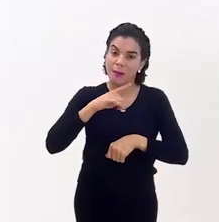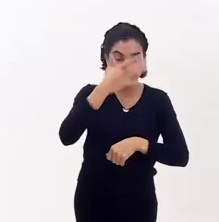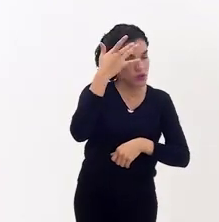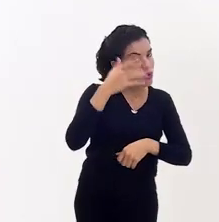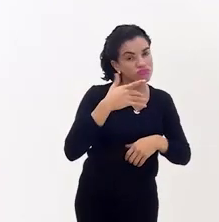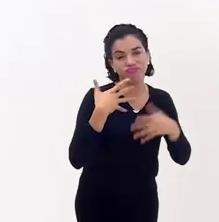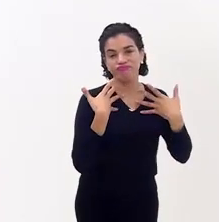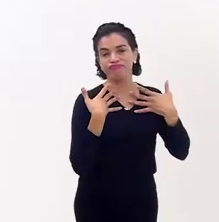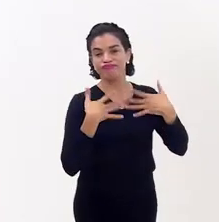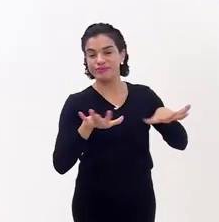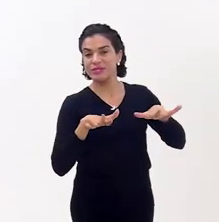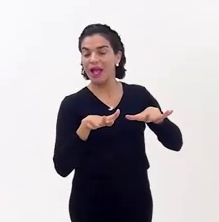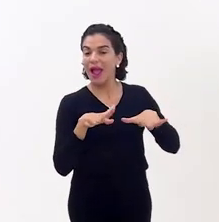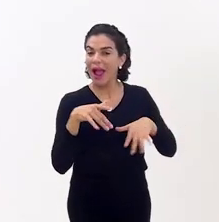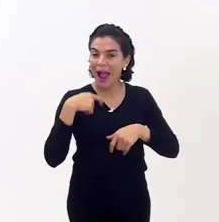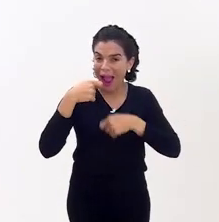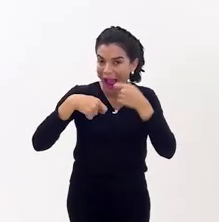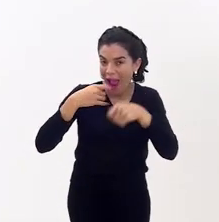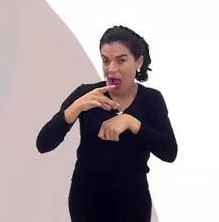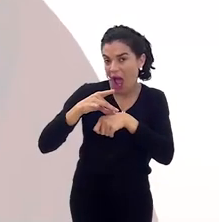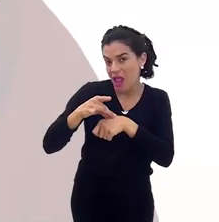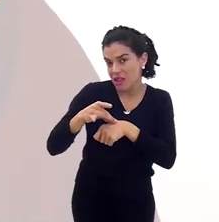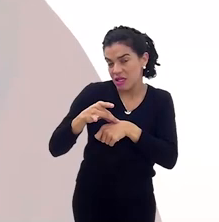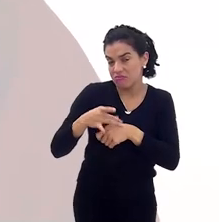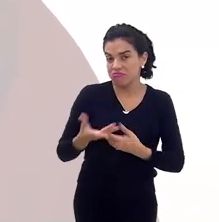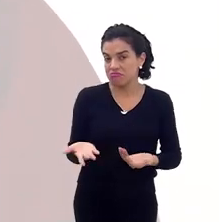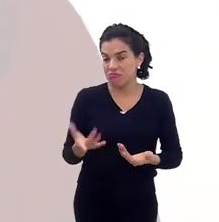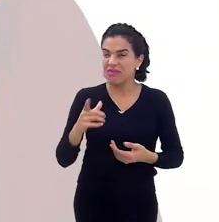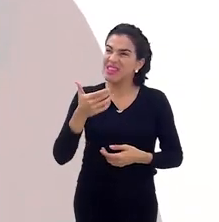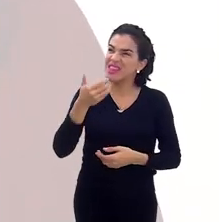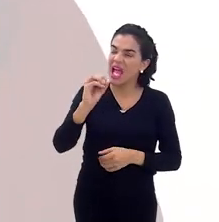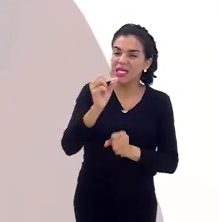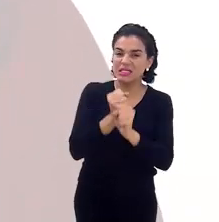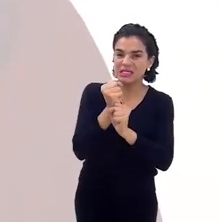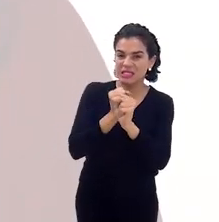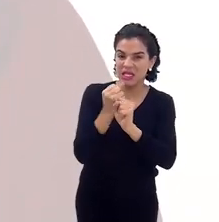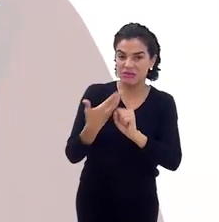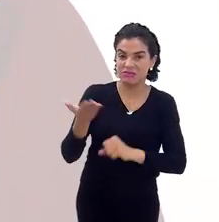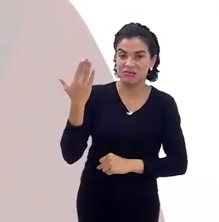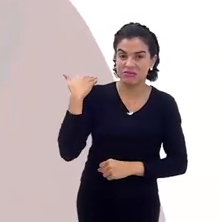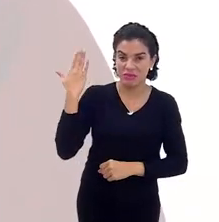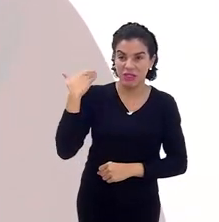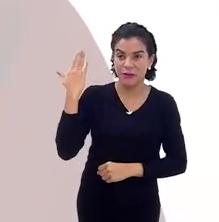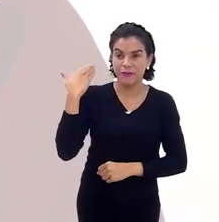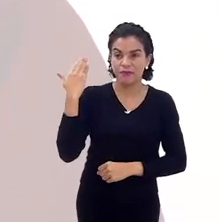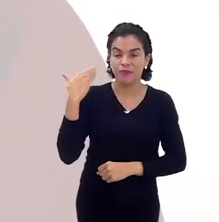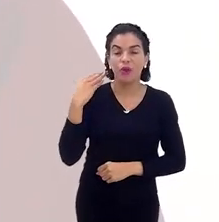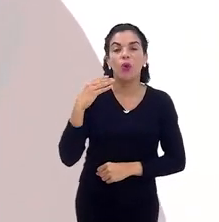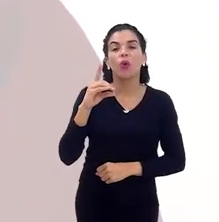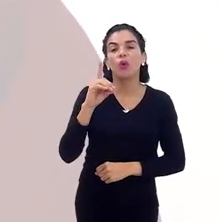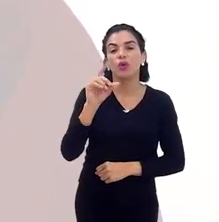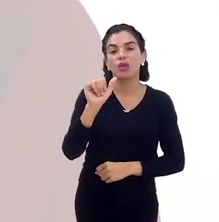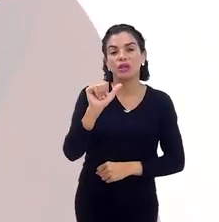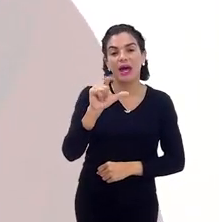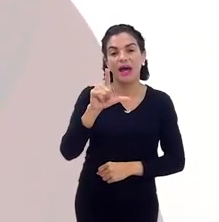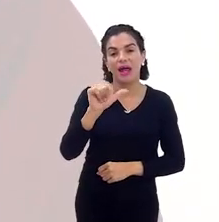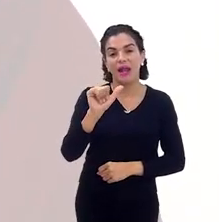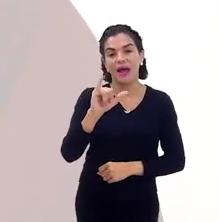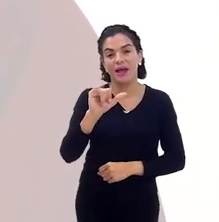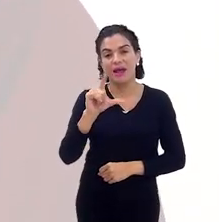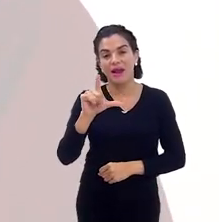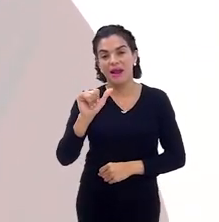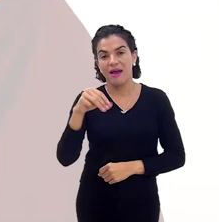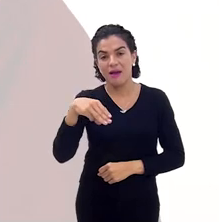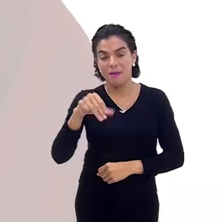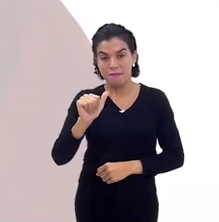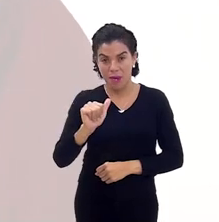comem e tem pessoas que não. Há um tempo, talvez há uns 10 anos, o Dalai Lama decidiu,